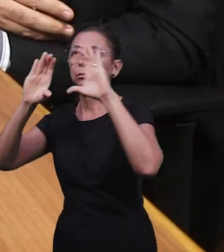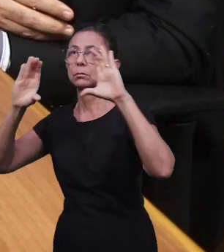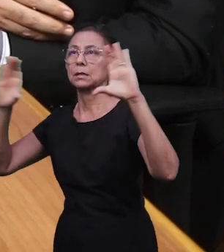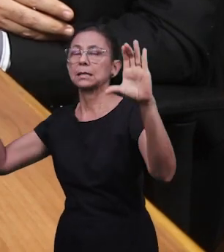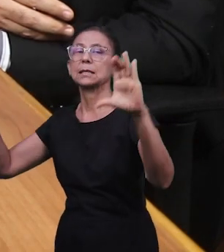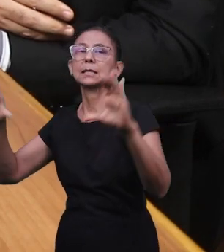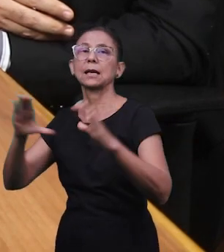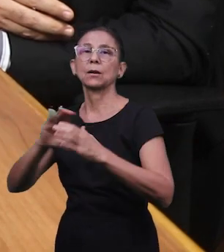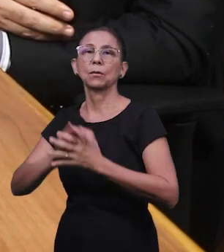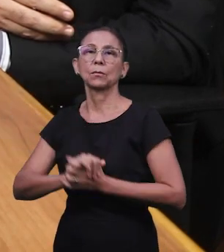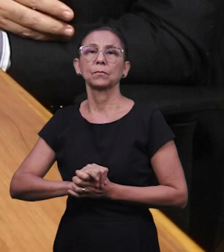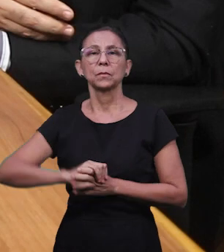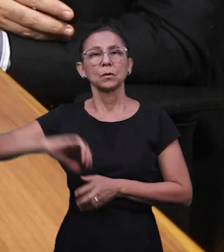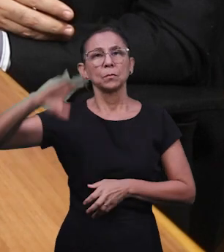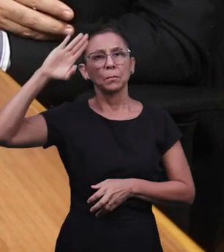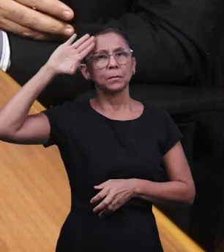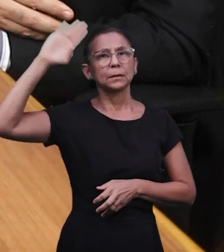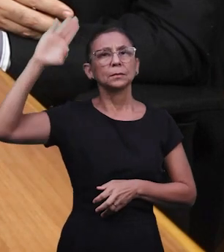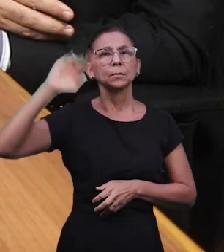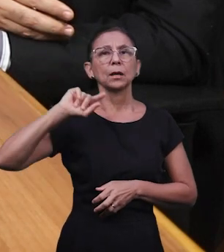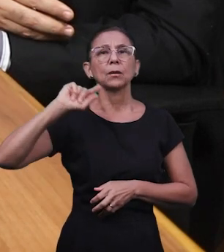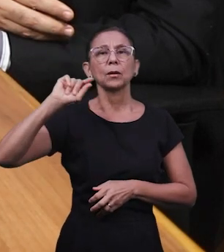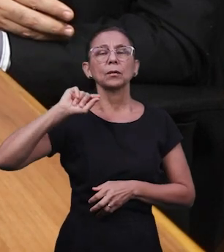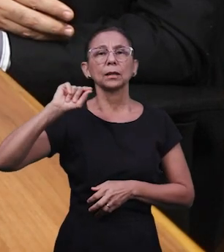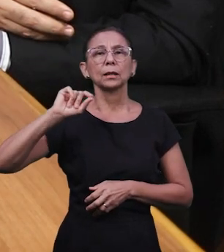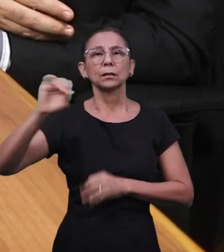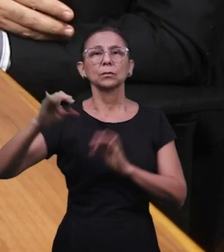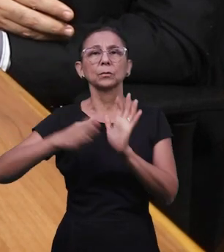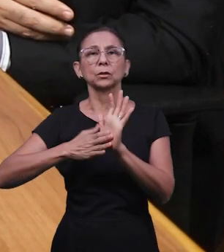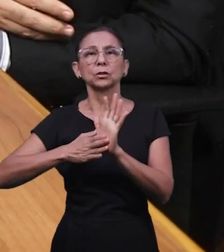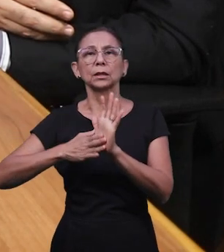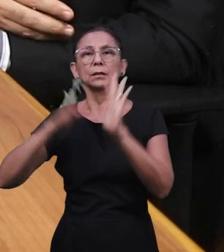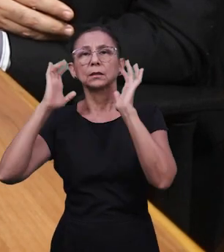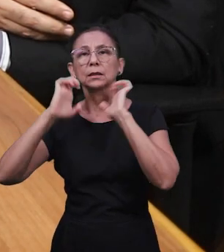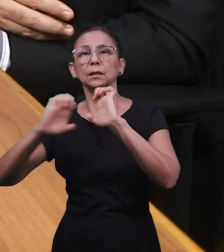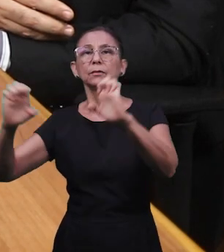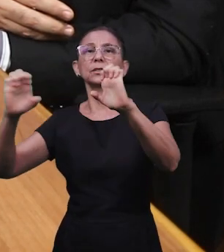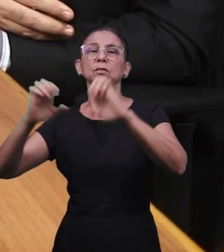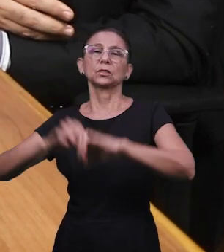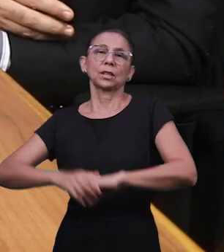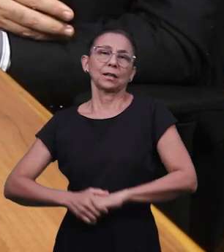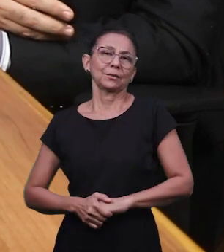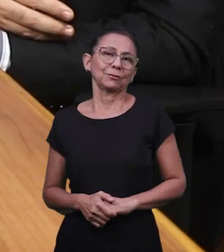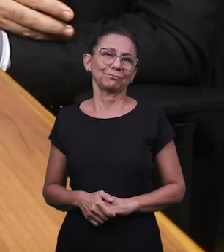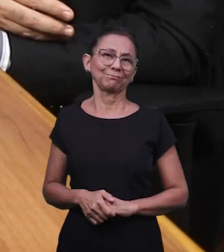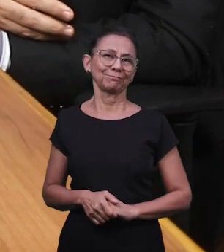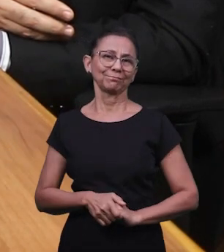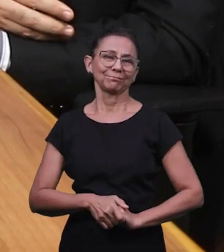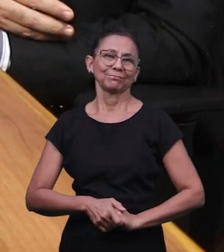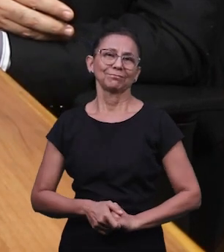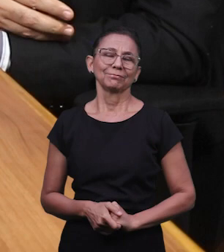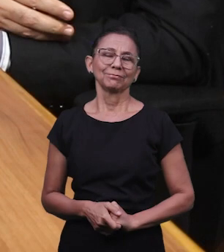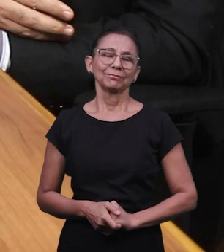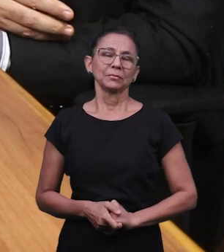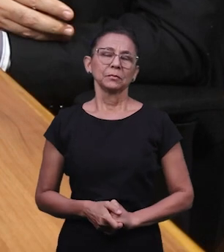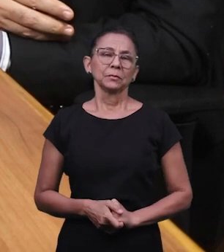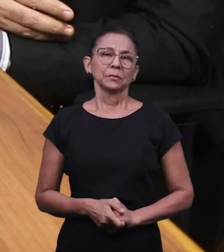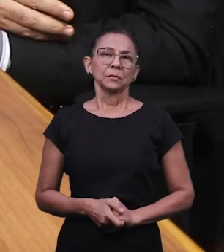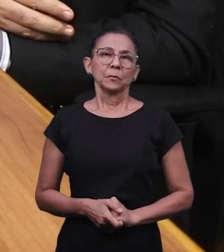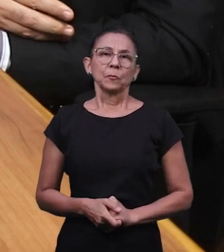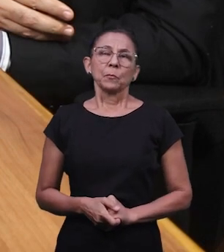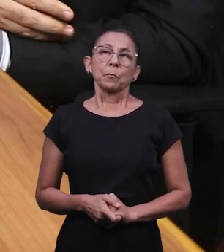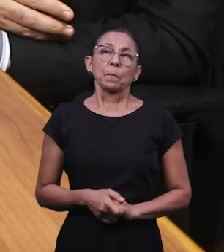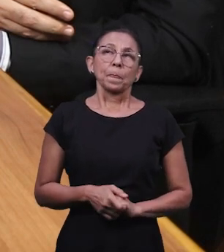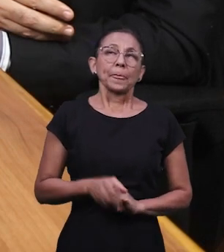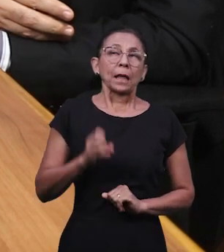seguinte: o centro do projeto é o evangelho. É a palavra, você não consegue fugir dela. Quando